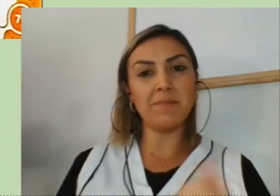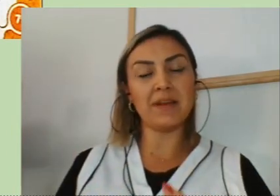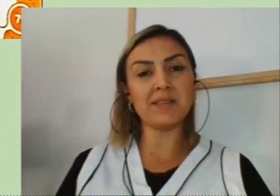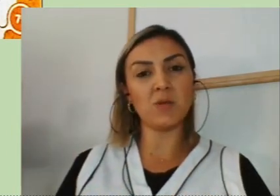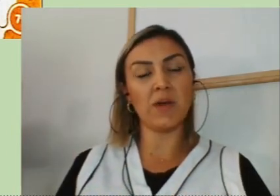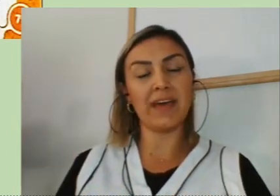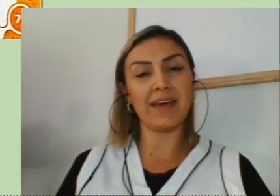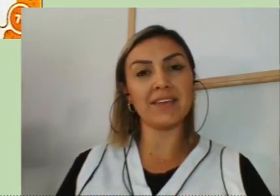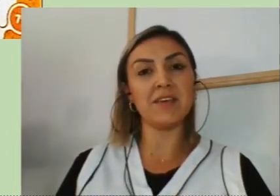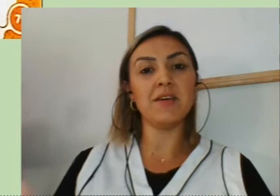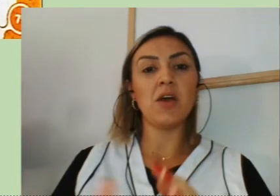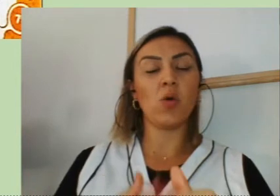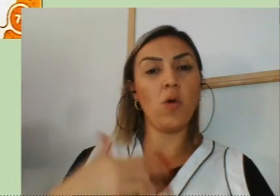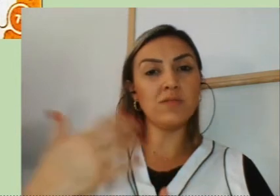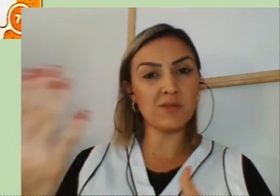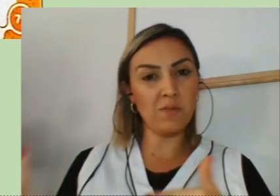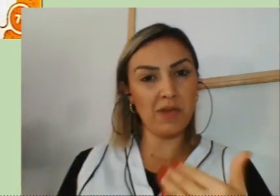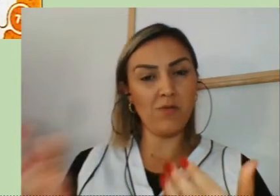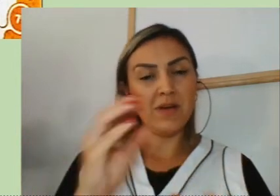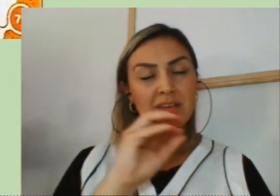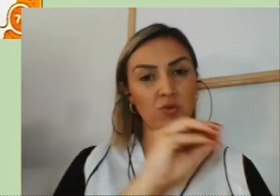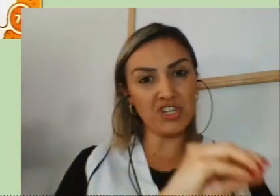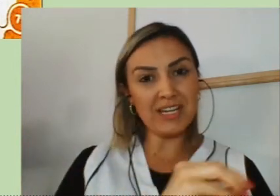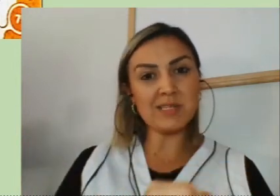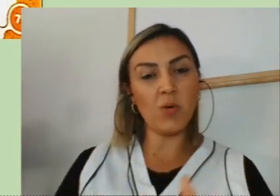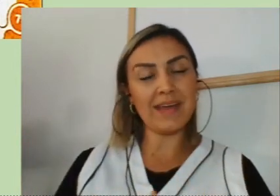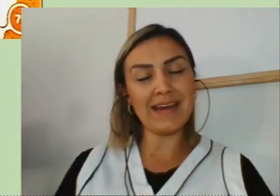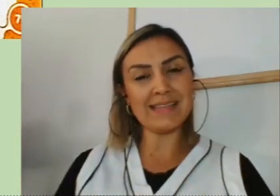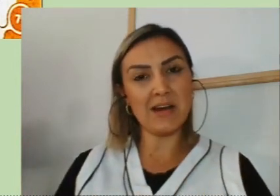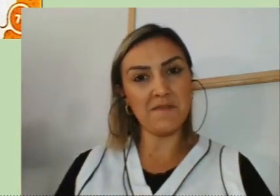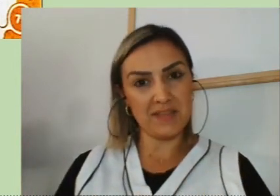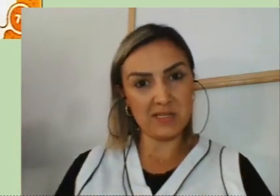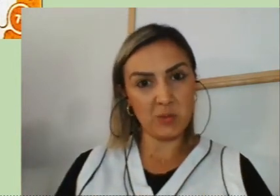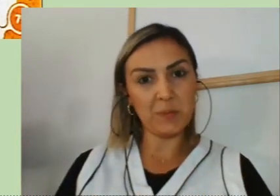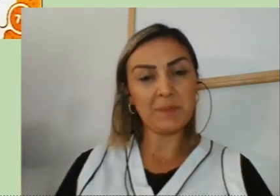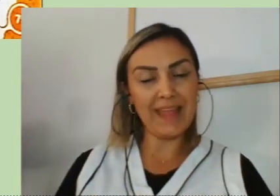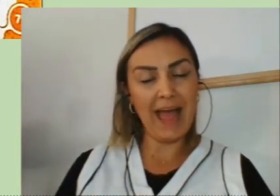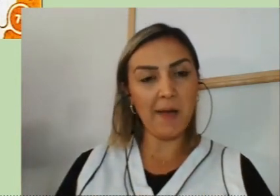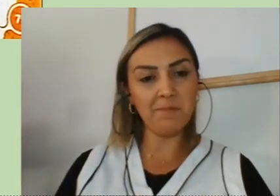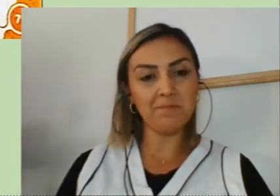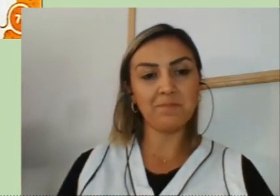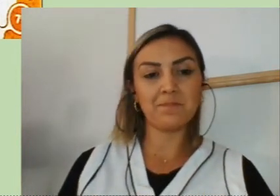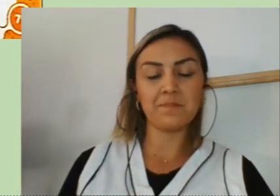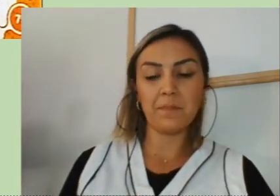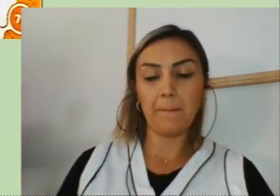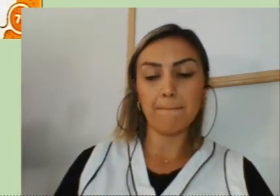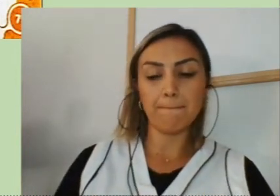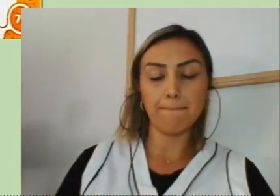que prestou, que consumiu, que utilizou aquele serviço, tá?